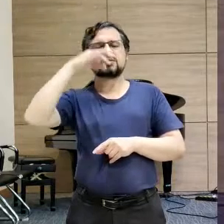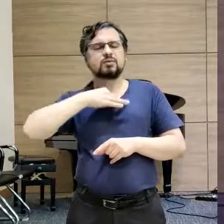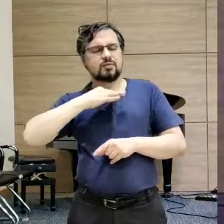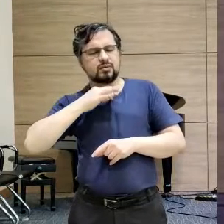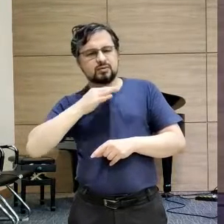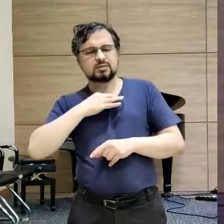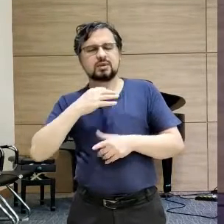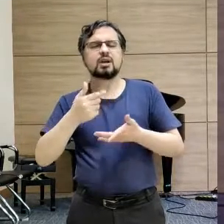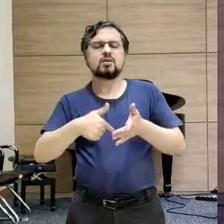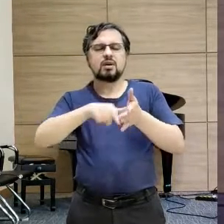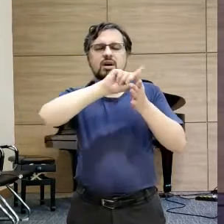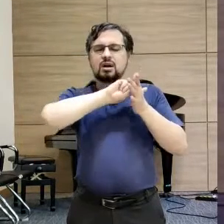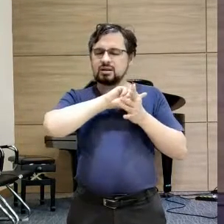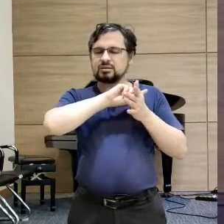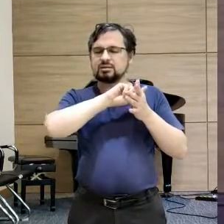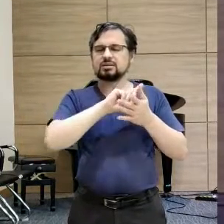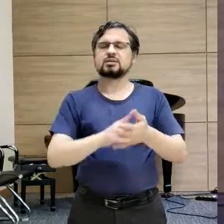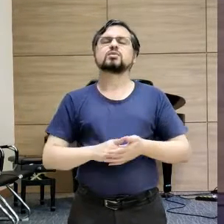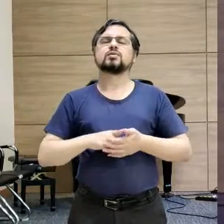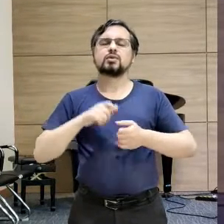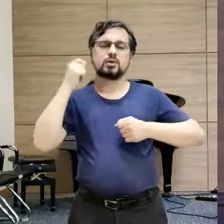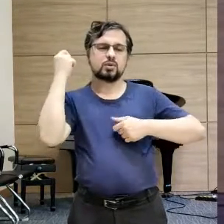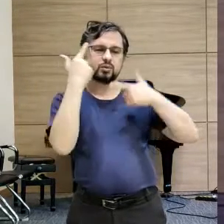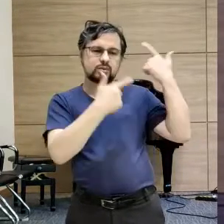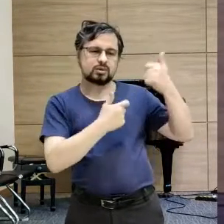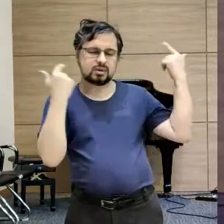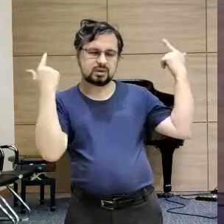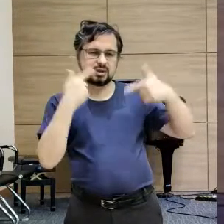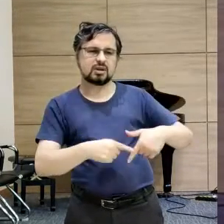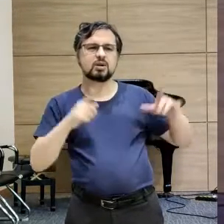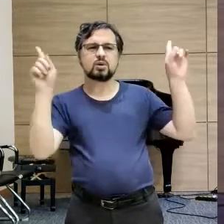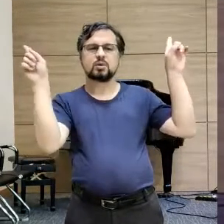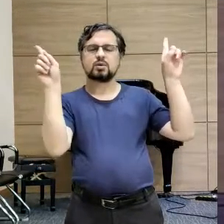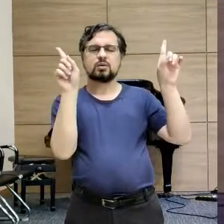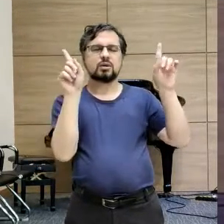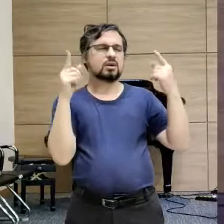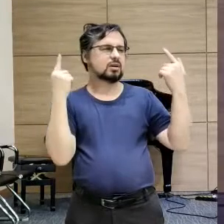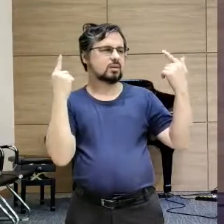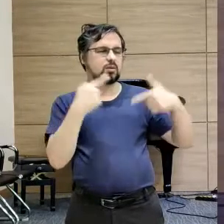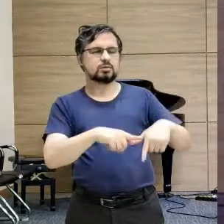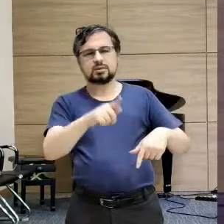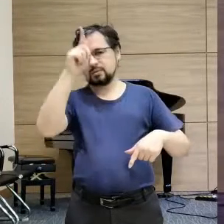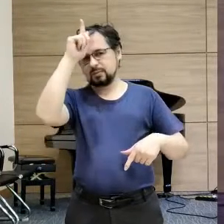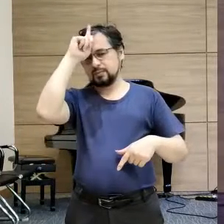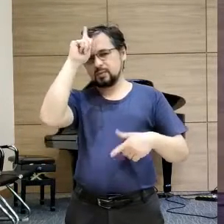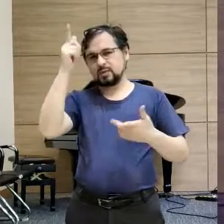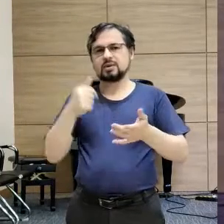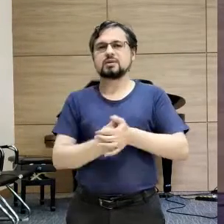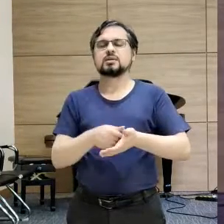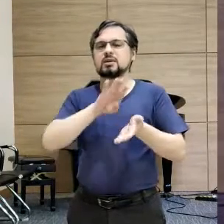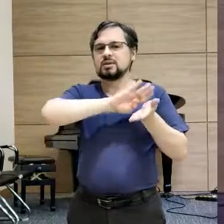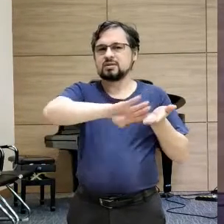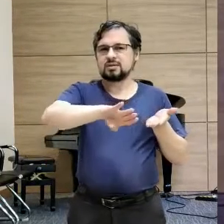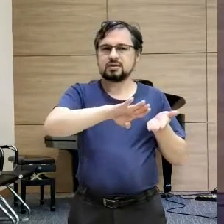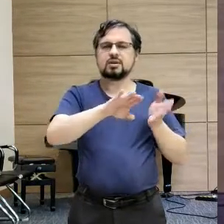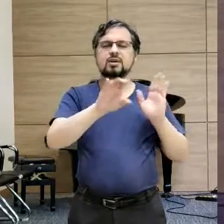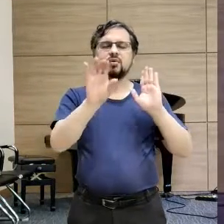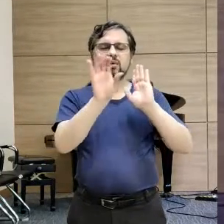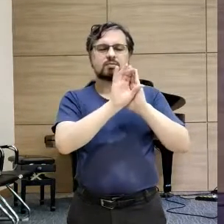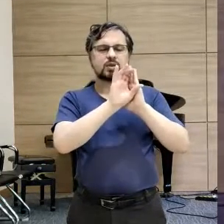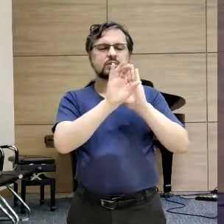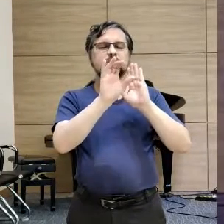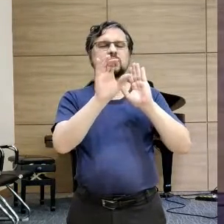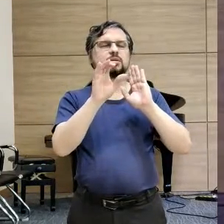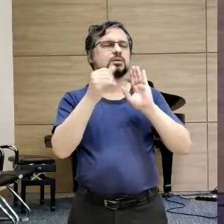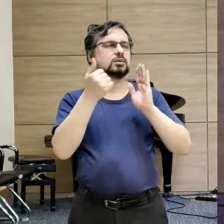voluntário que ele tinha quando ele foi lutar com Golias. Renova esse espírito. Tira, capítulo 36 de Ezequiel, versículo